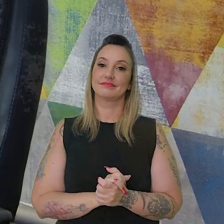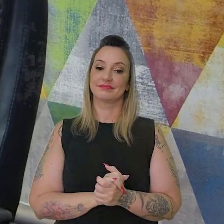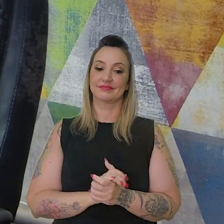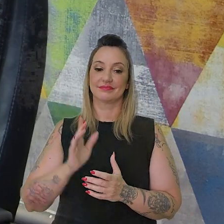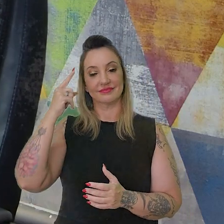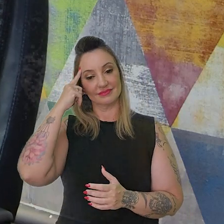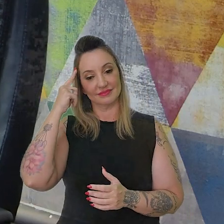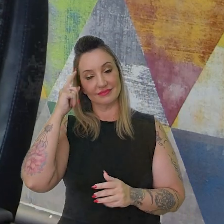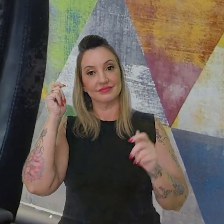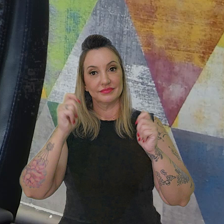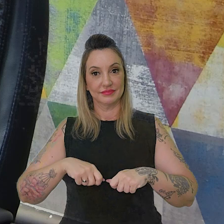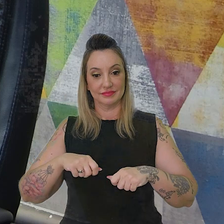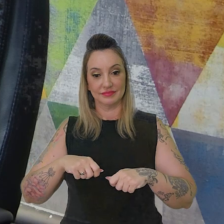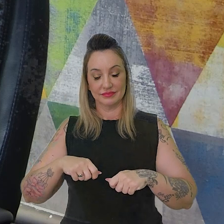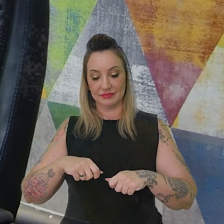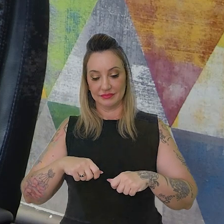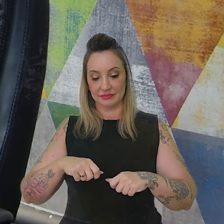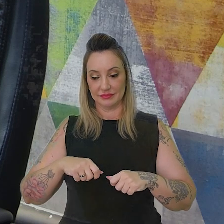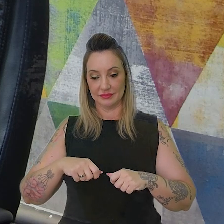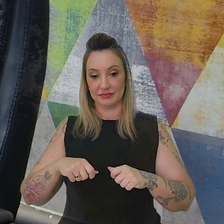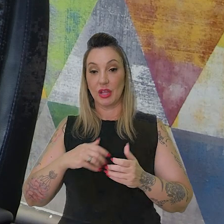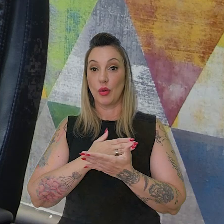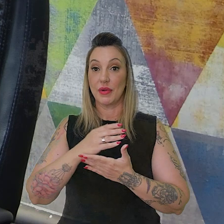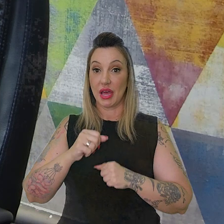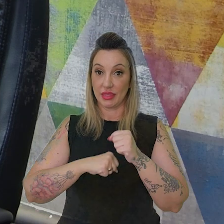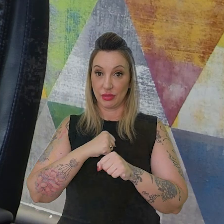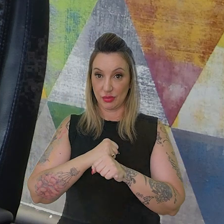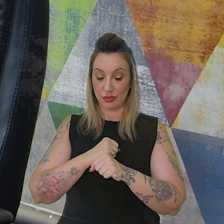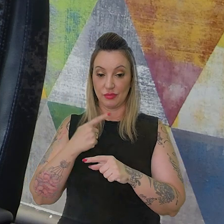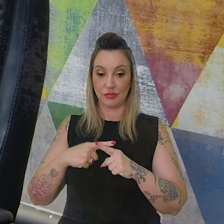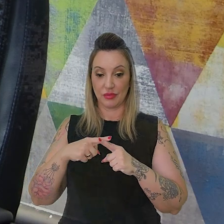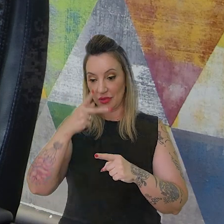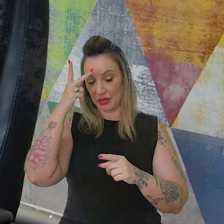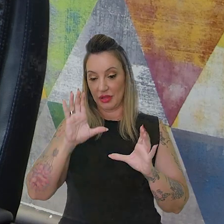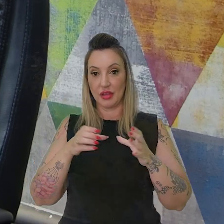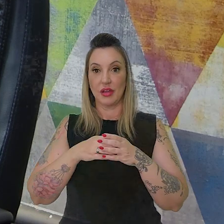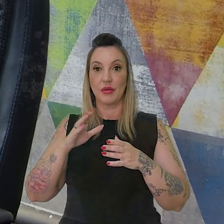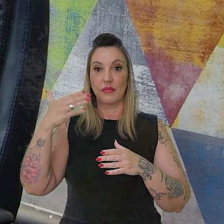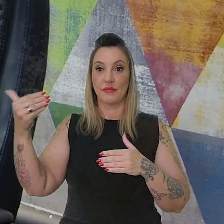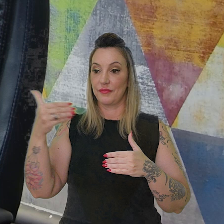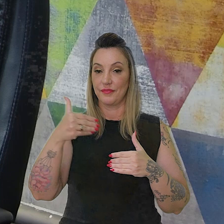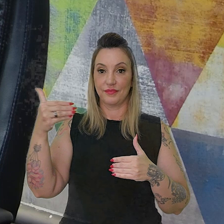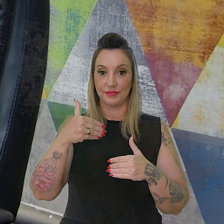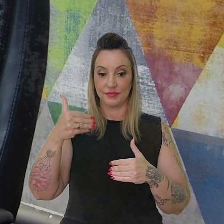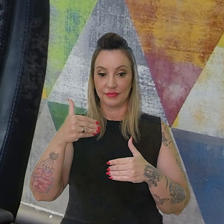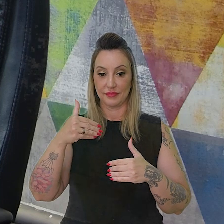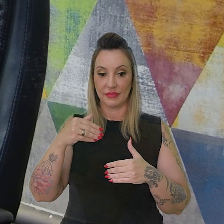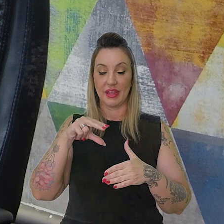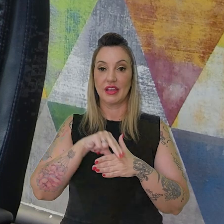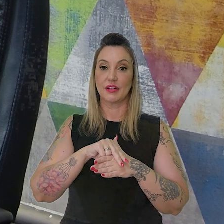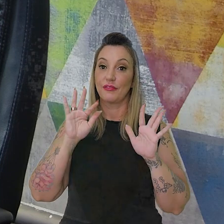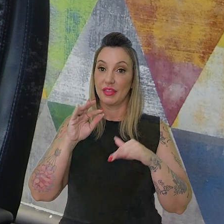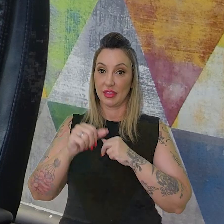certeza a gente já tem uma possibilidade no no próprio início do ano porque tem uma galera de Fora que quer vir só tem